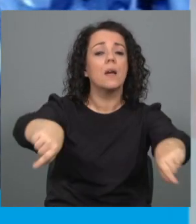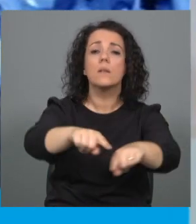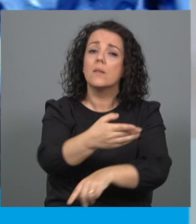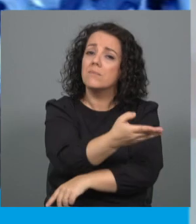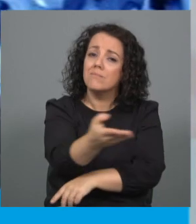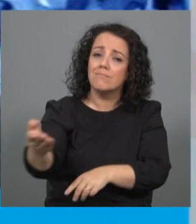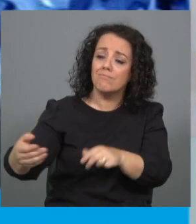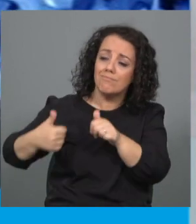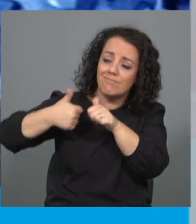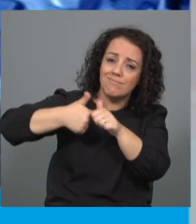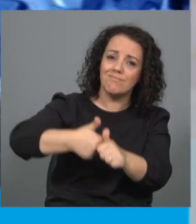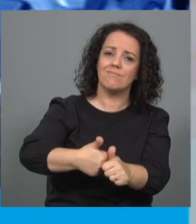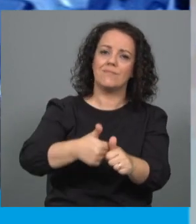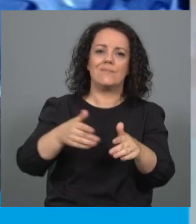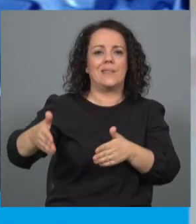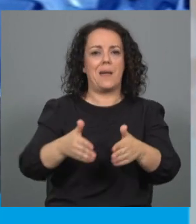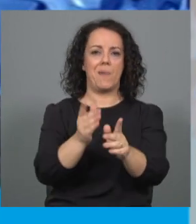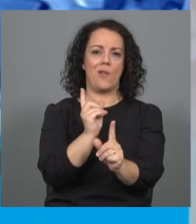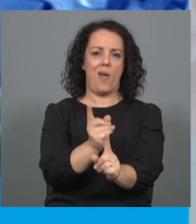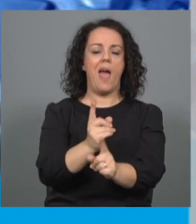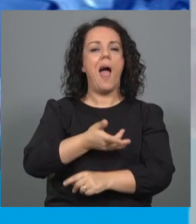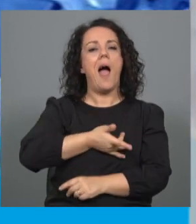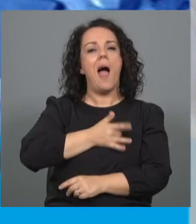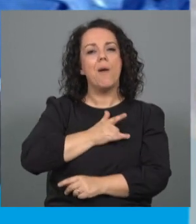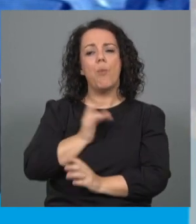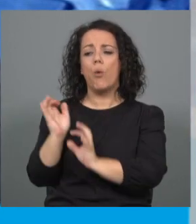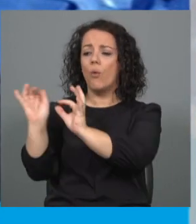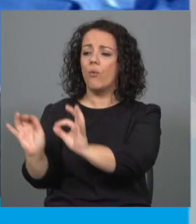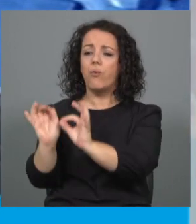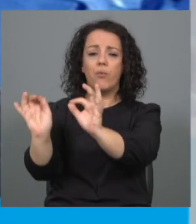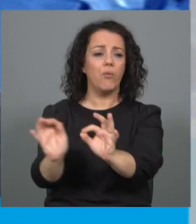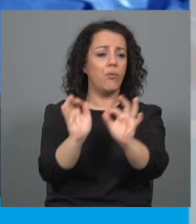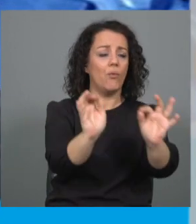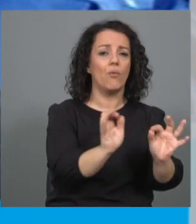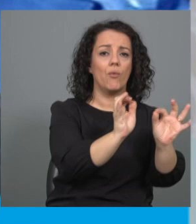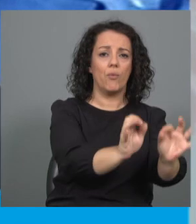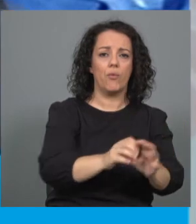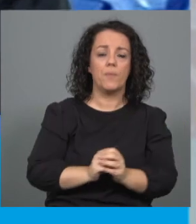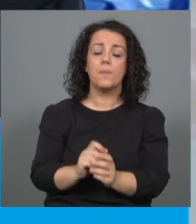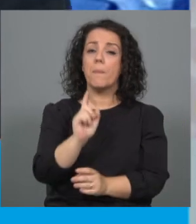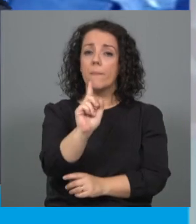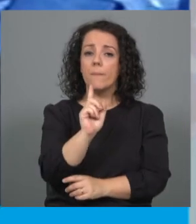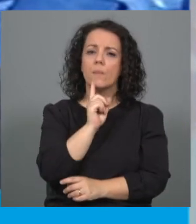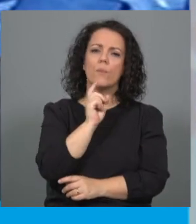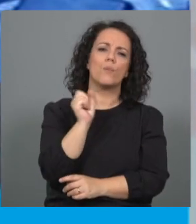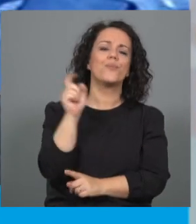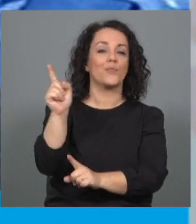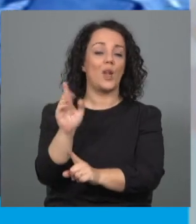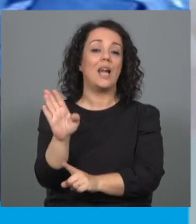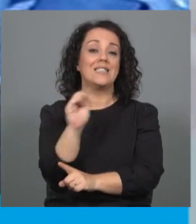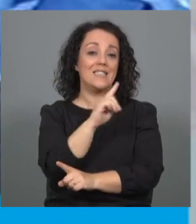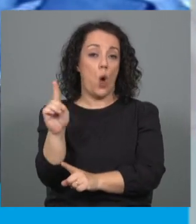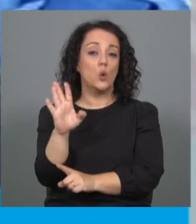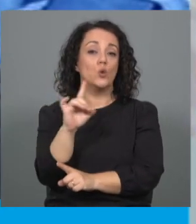este caminho do amor ao próximo. E não é possível, aliás, São João também diz-nos